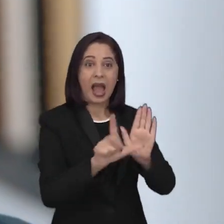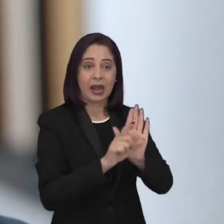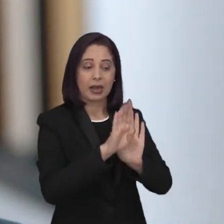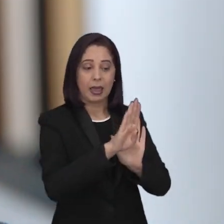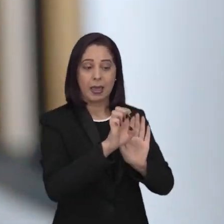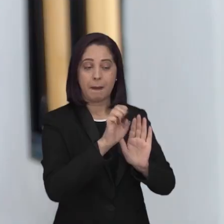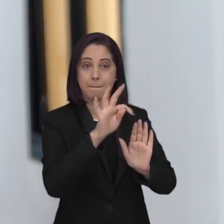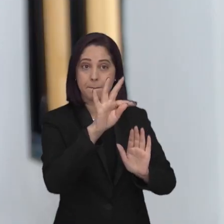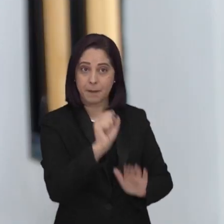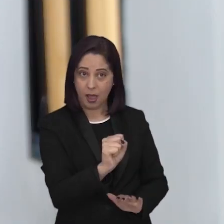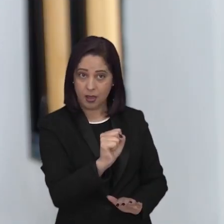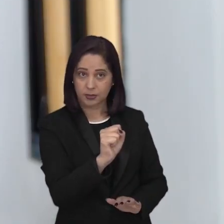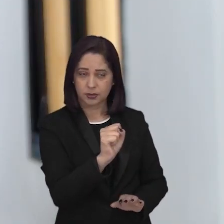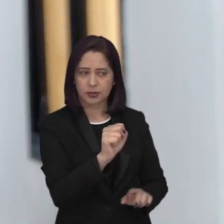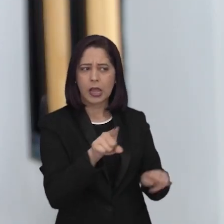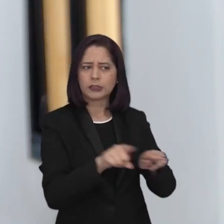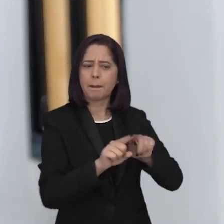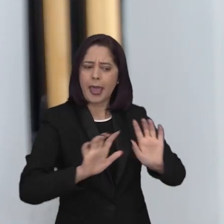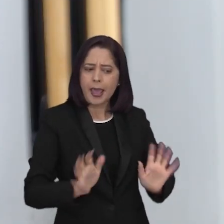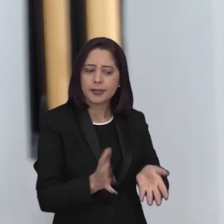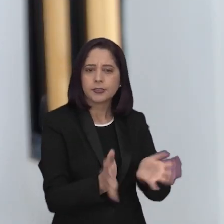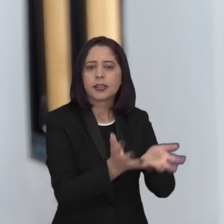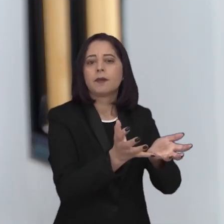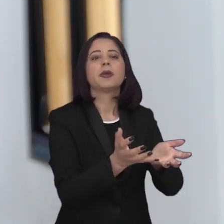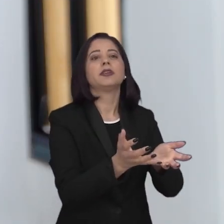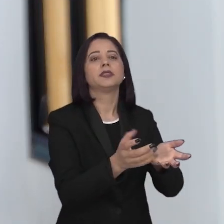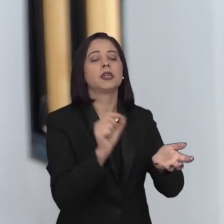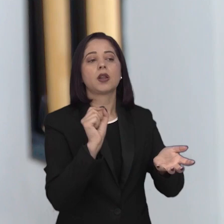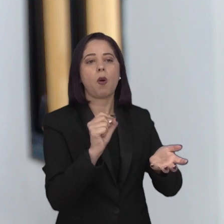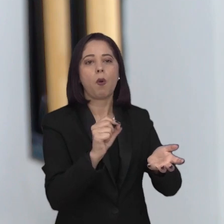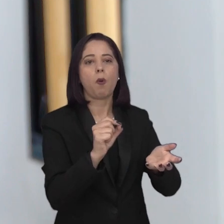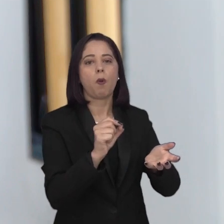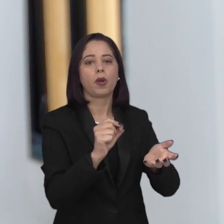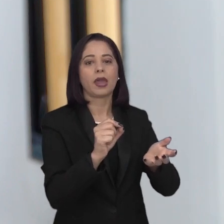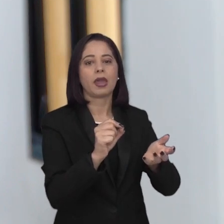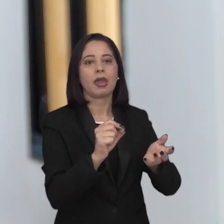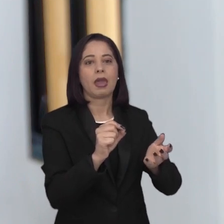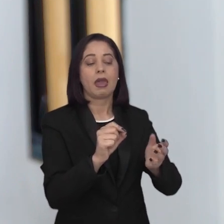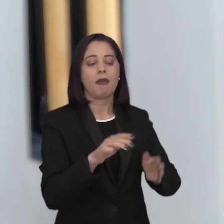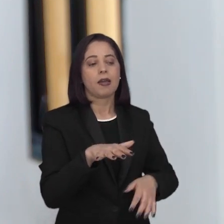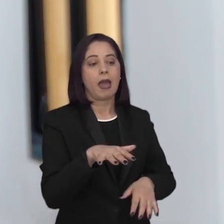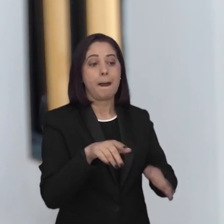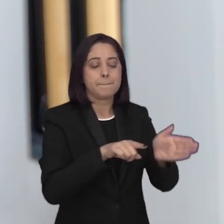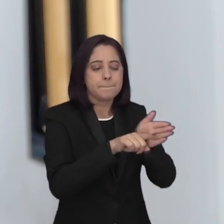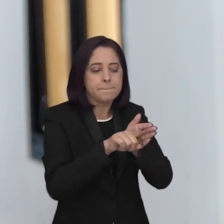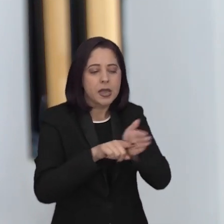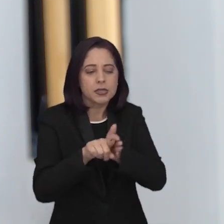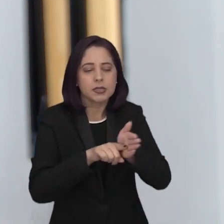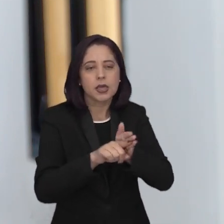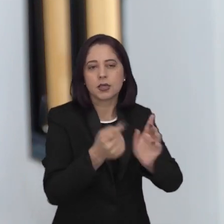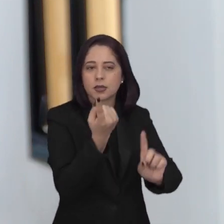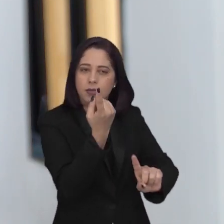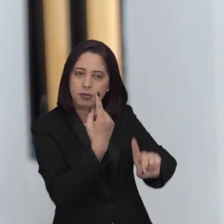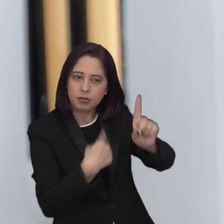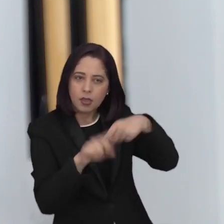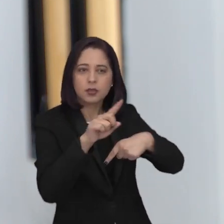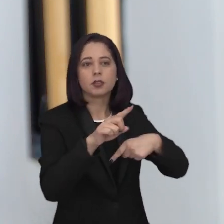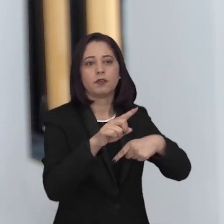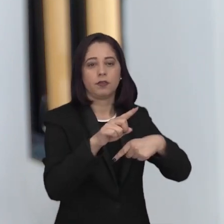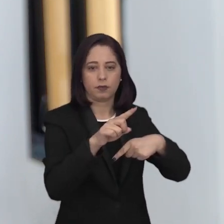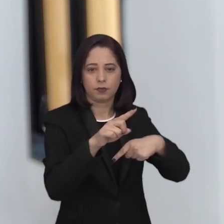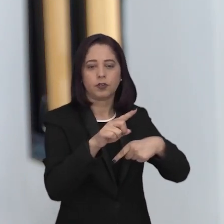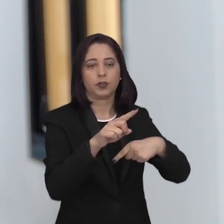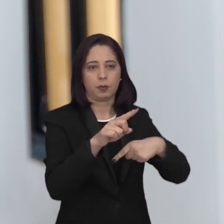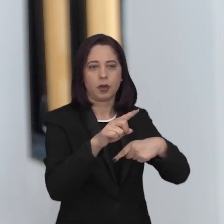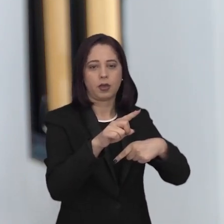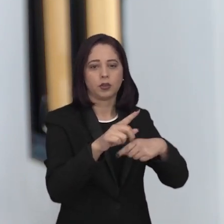inovação tecnológica. A lei das bets, elas vem para fomentar também, por exemplo, o uso de jogos no ensino, fomentar pesquisa